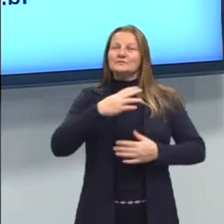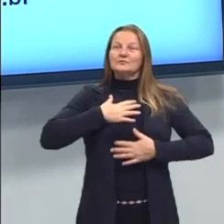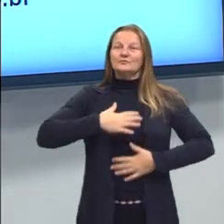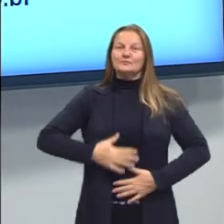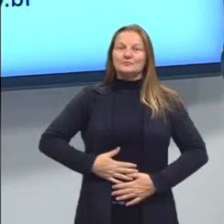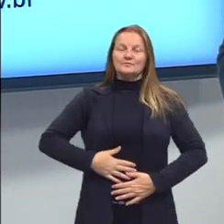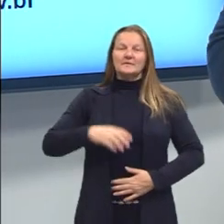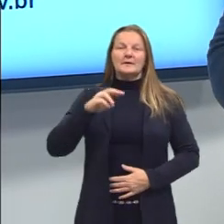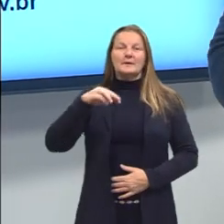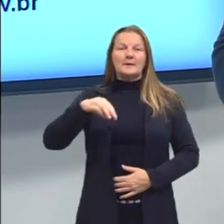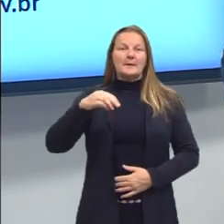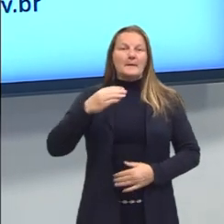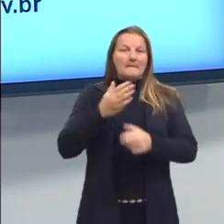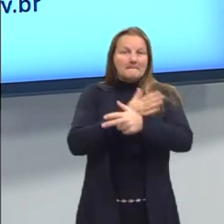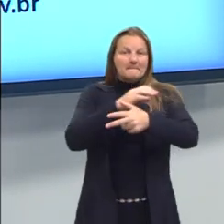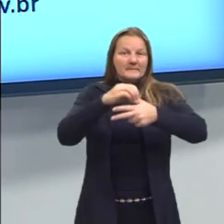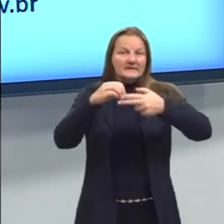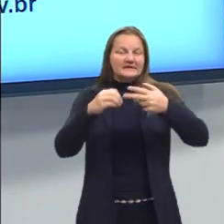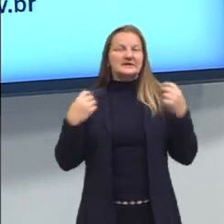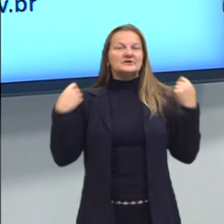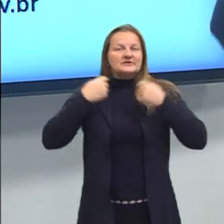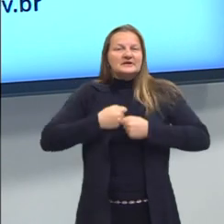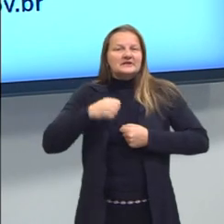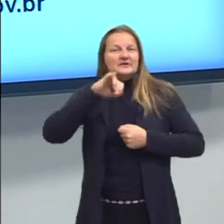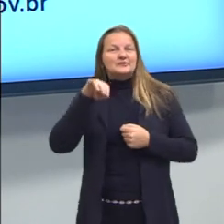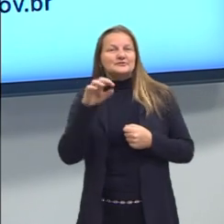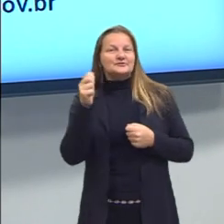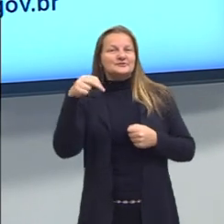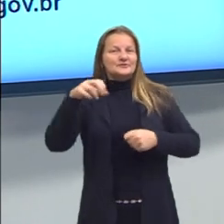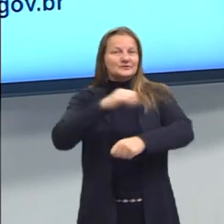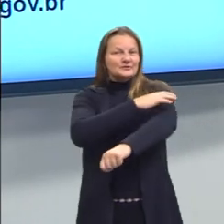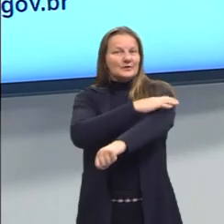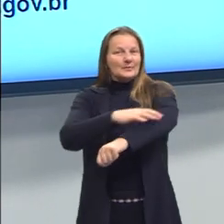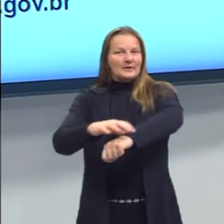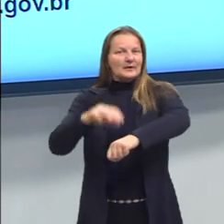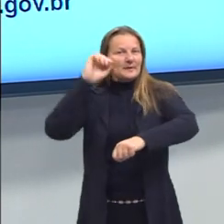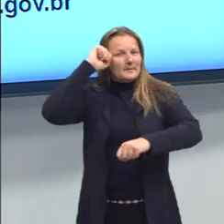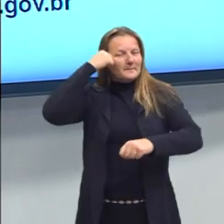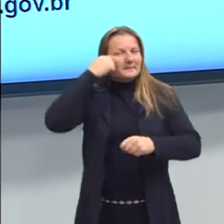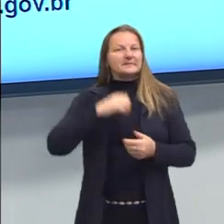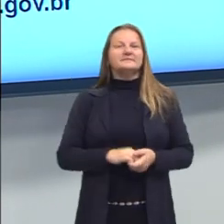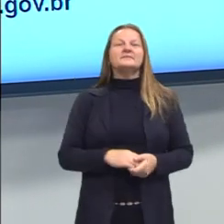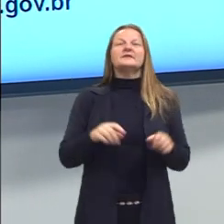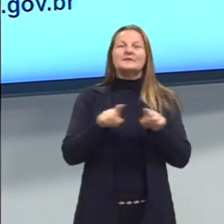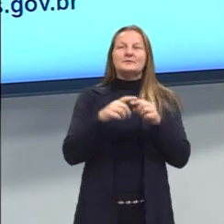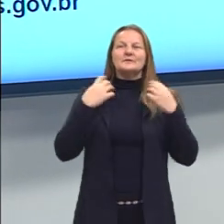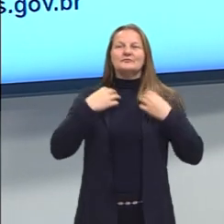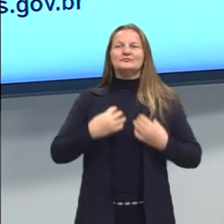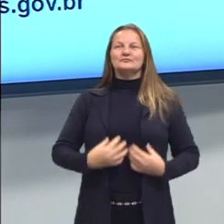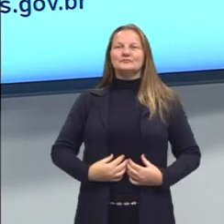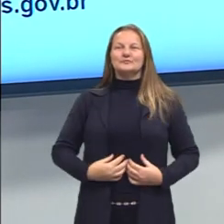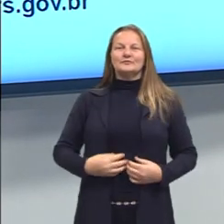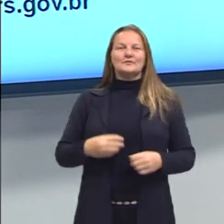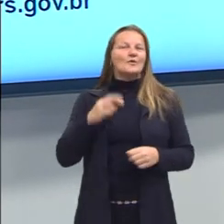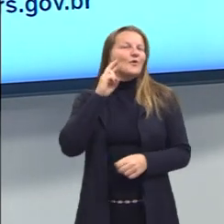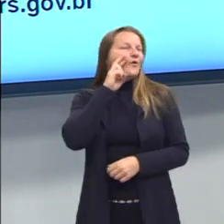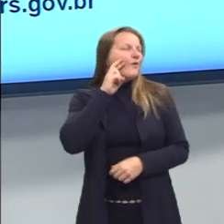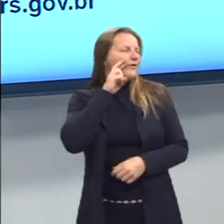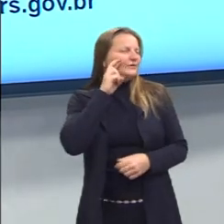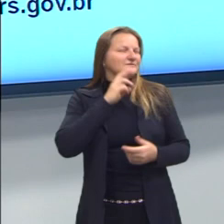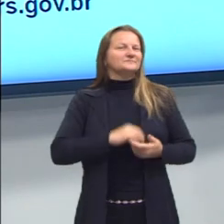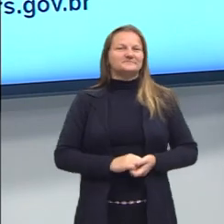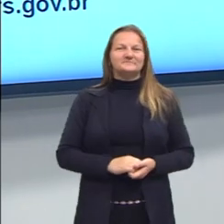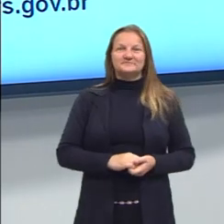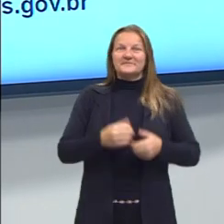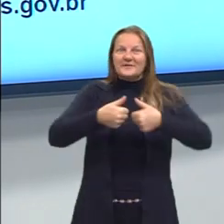utilizando a camiseta do pré-enem a jaqueta jeans com as mangas pretinha se moletom e uma echarpe nos tons de Rosa